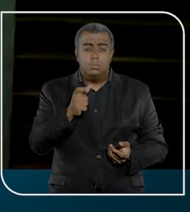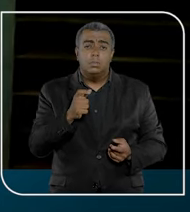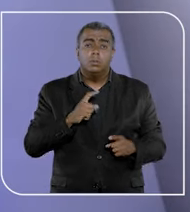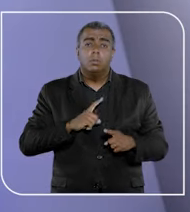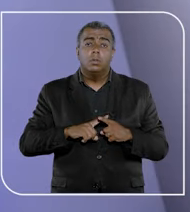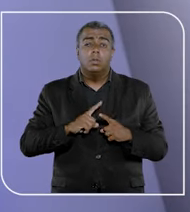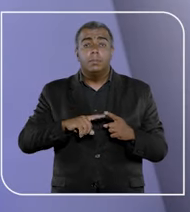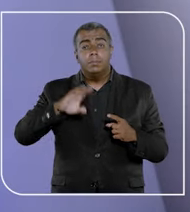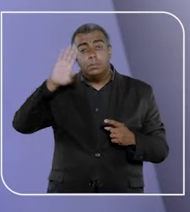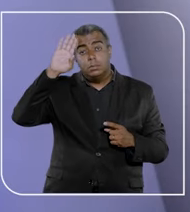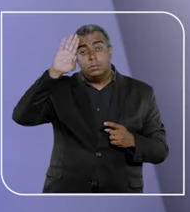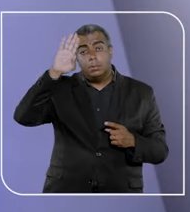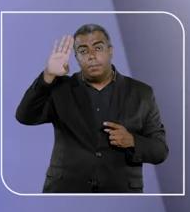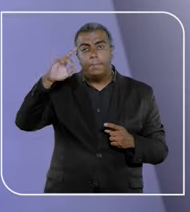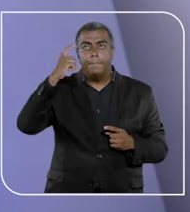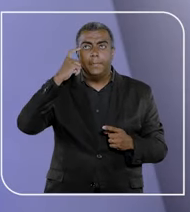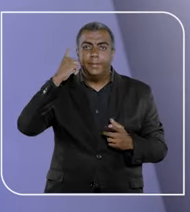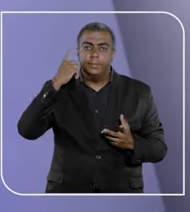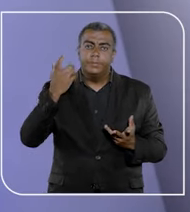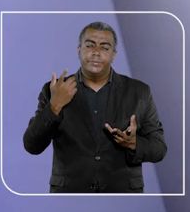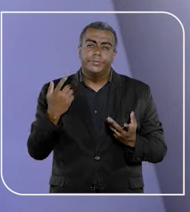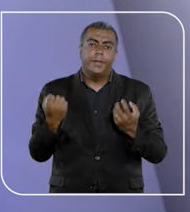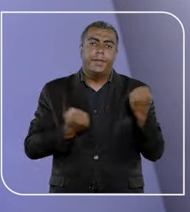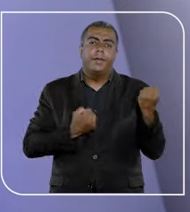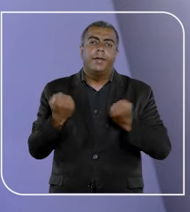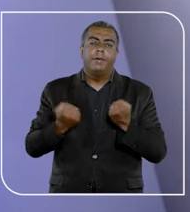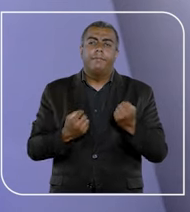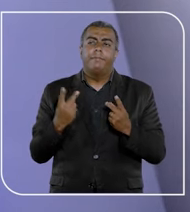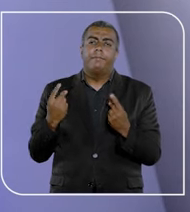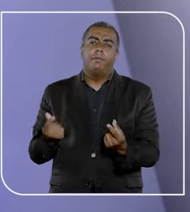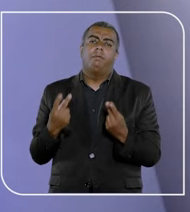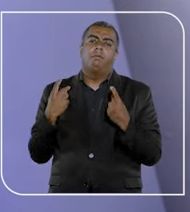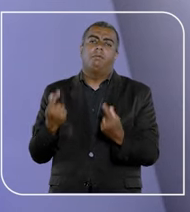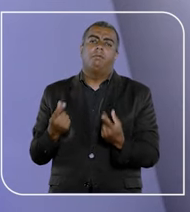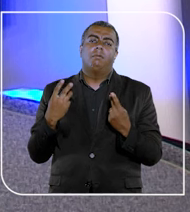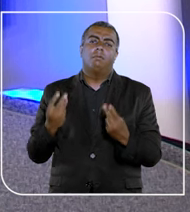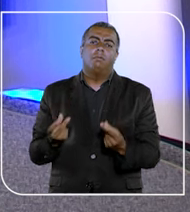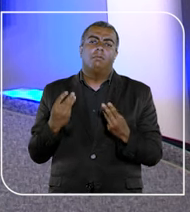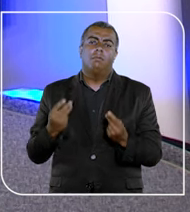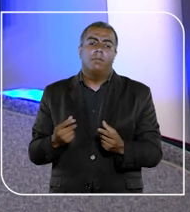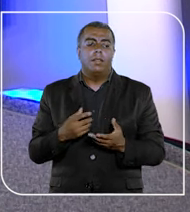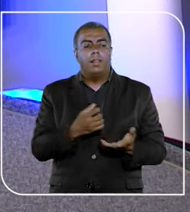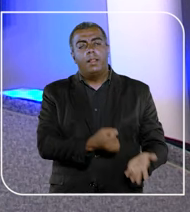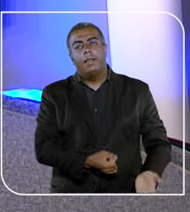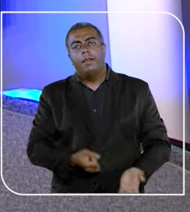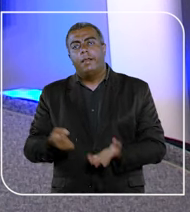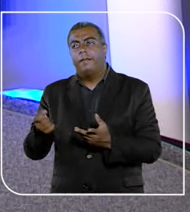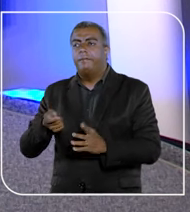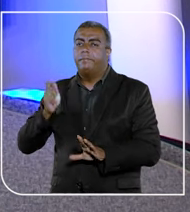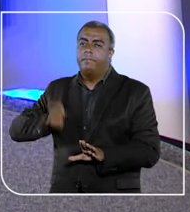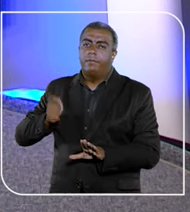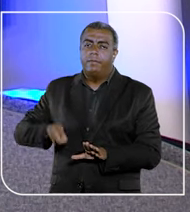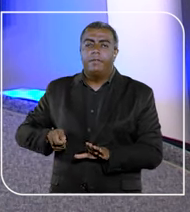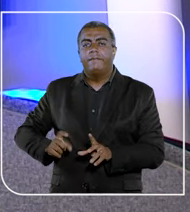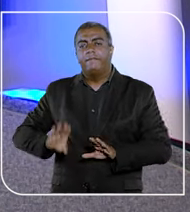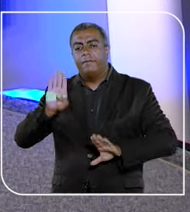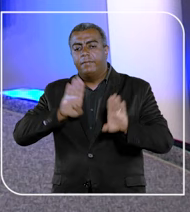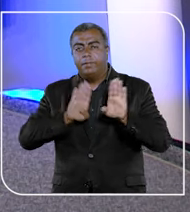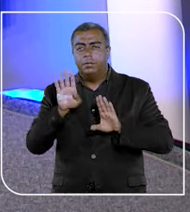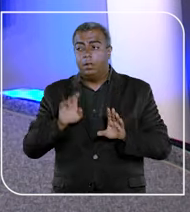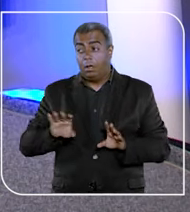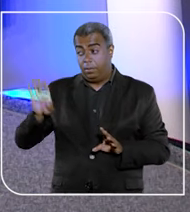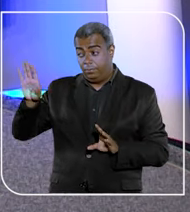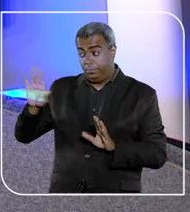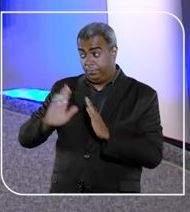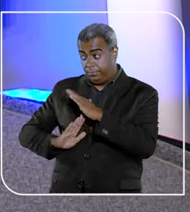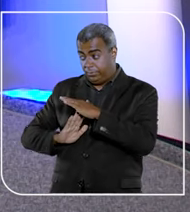extremamente interessante, principalmente quando a gente está falando, imagine, de um automóvel que vai ficar um tempão esperando para ser levado a leilão. Então, eu